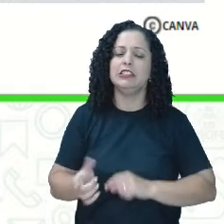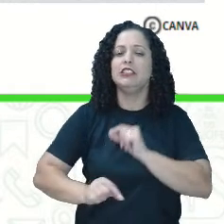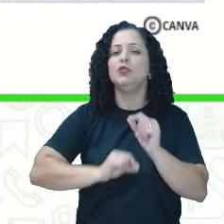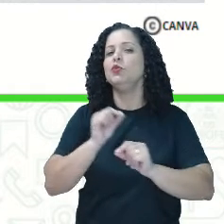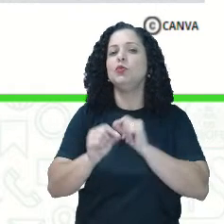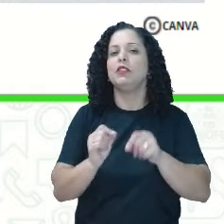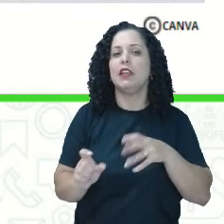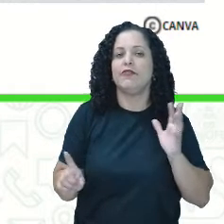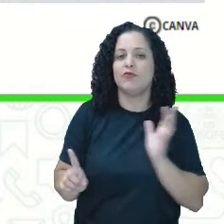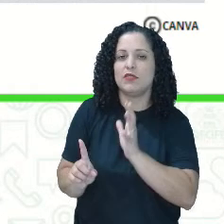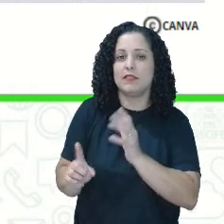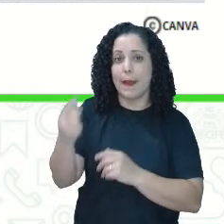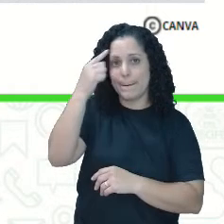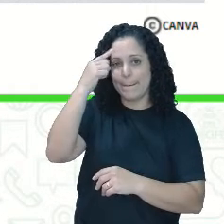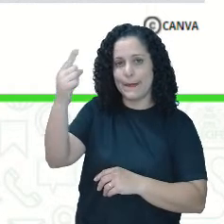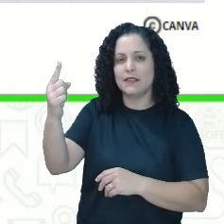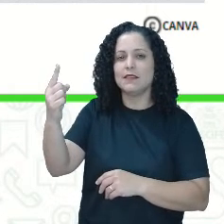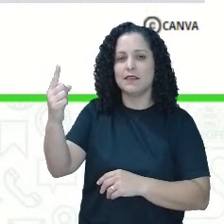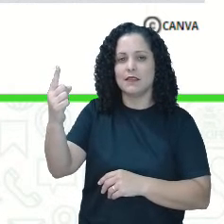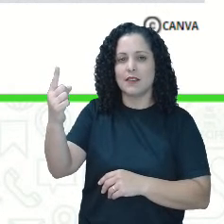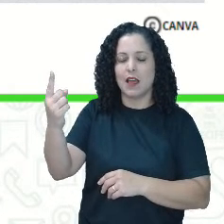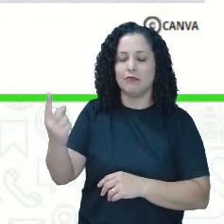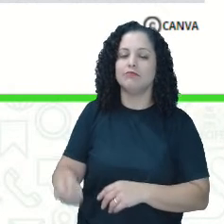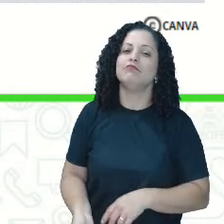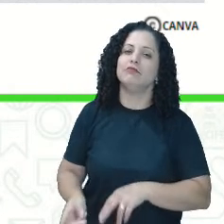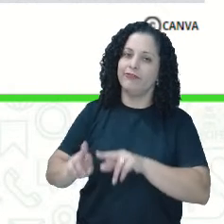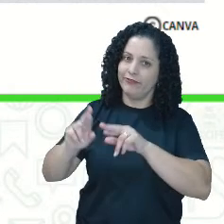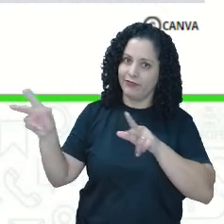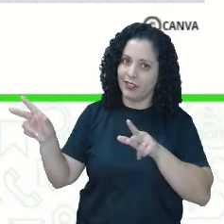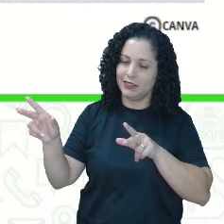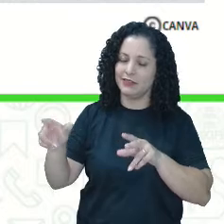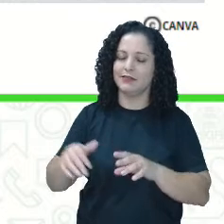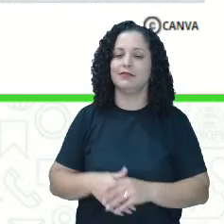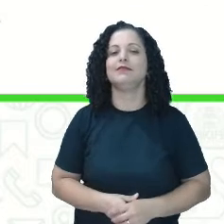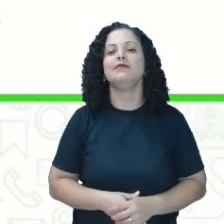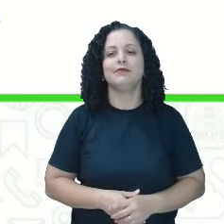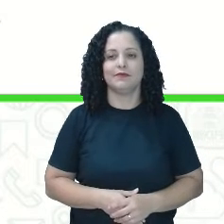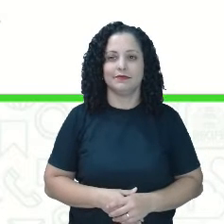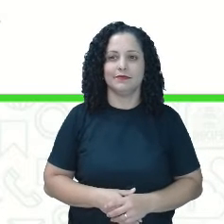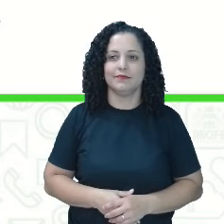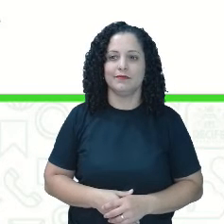ou pensar de determinada maneira. Certo, gente?